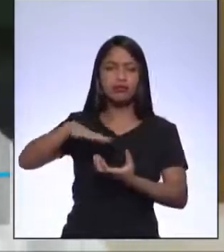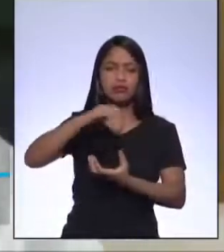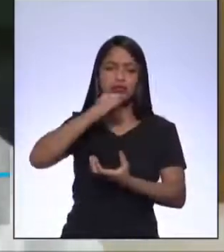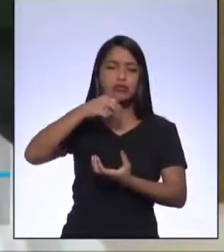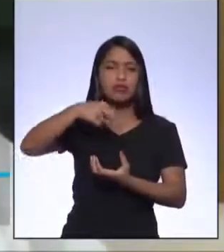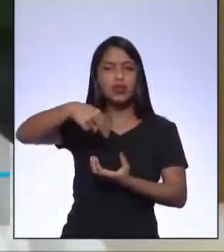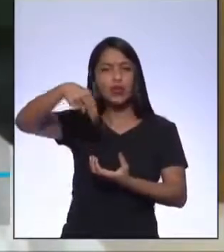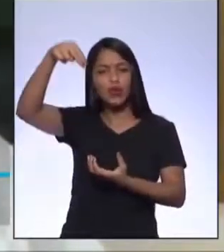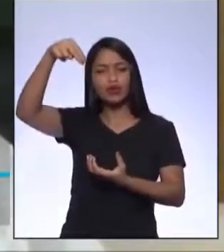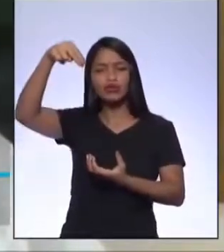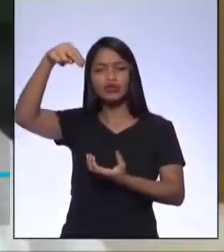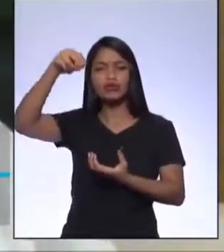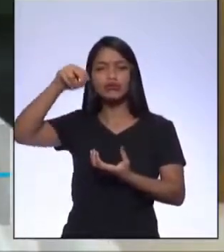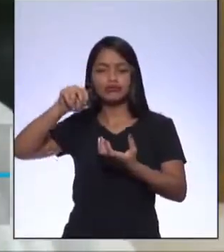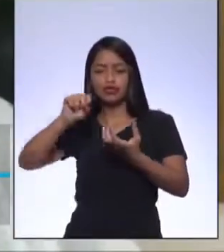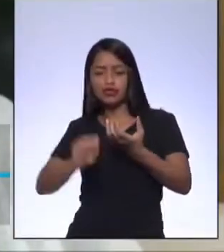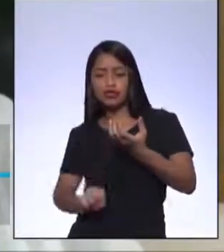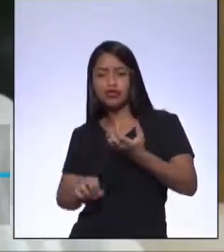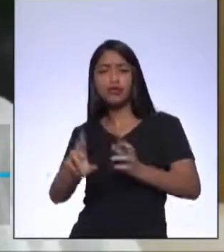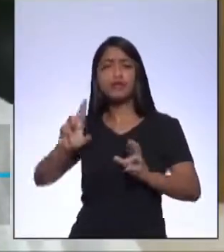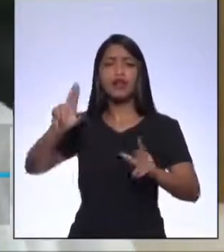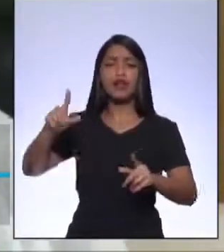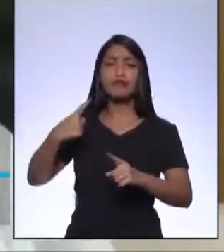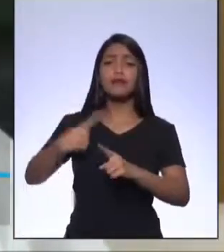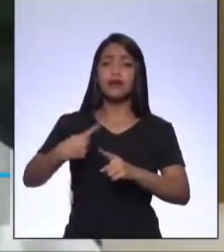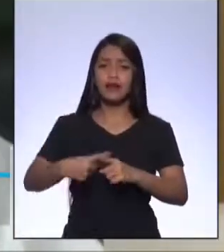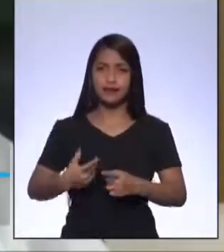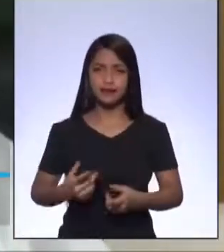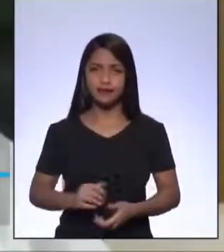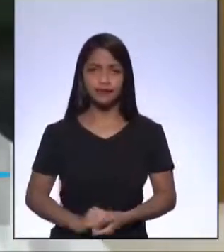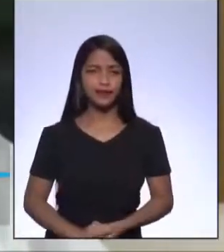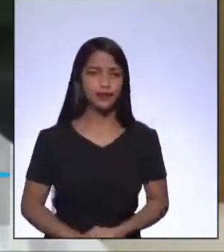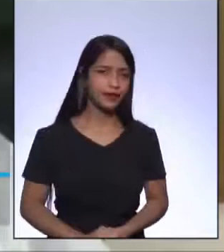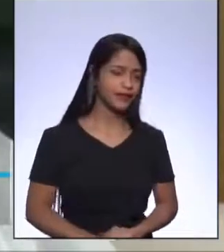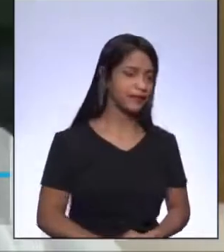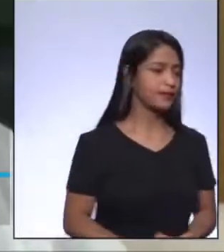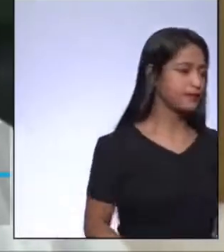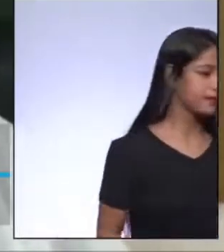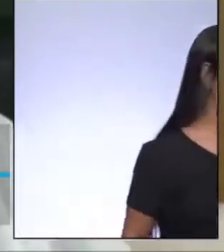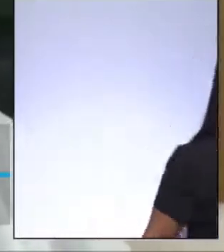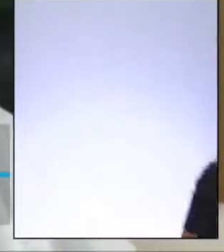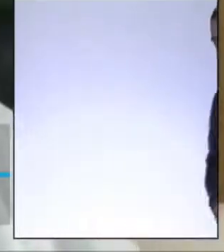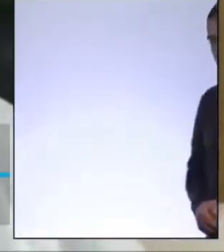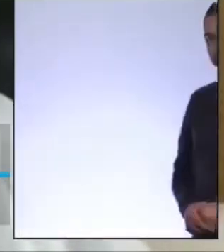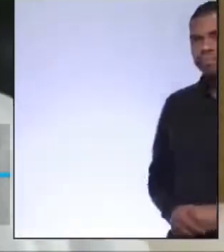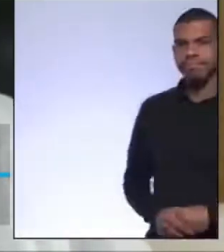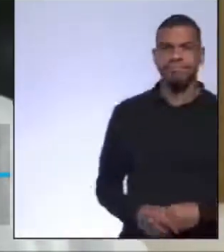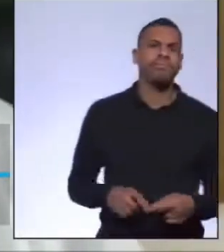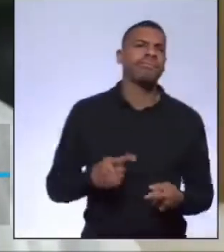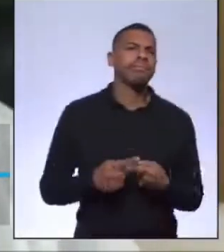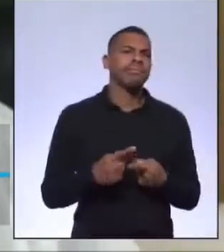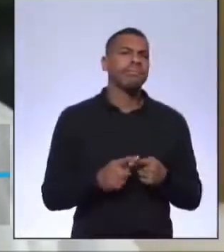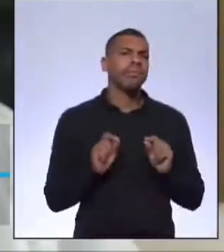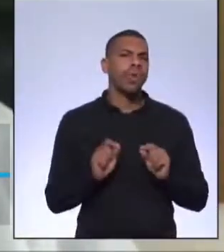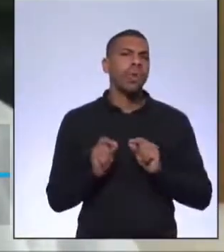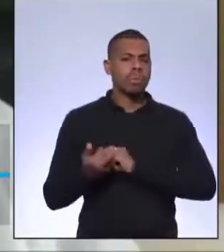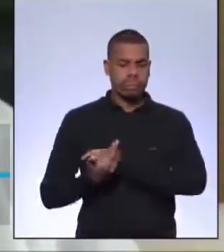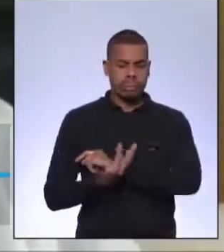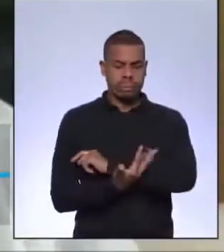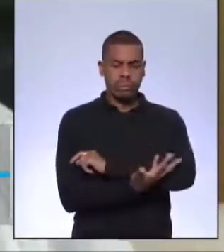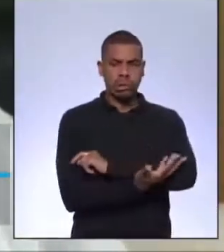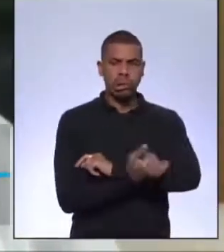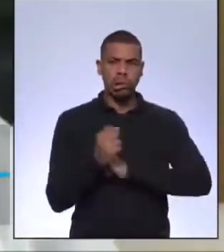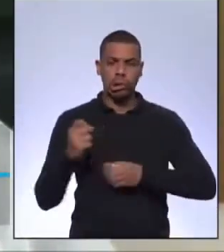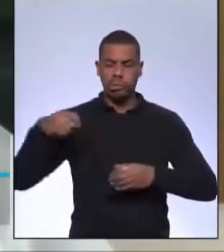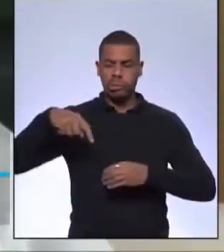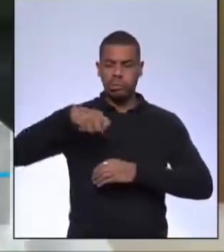do Brasil é diferente do ecossistema no sul do Brasil. Por que que algumas plantas, né, que eu plantar lá no norte